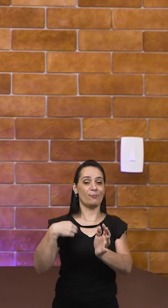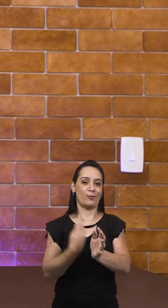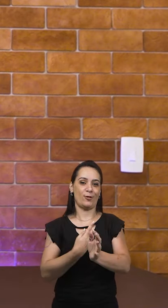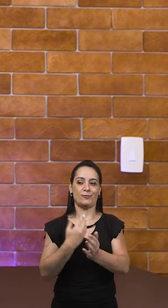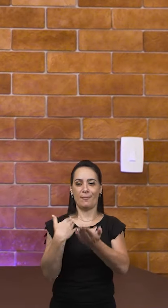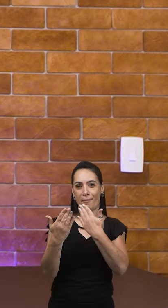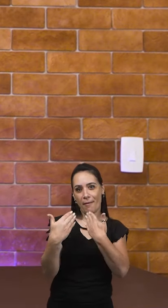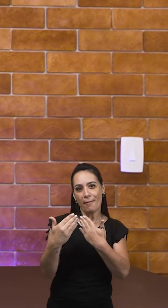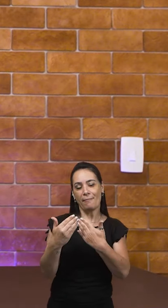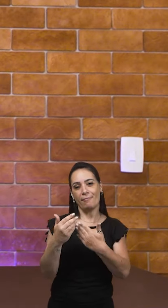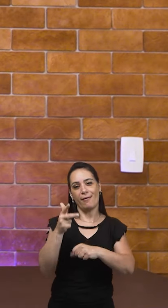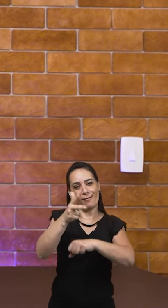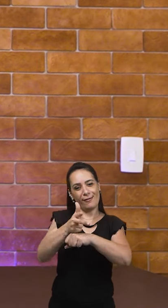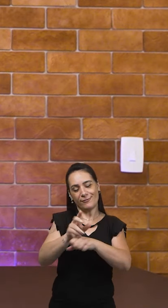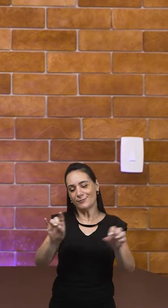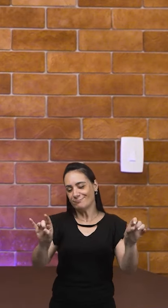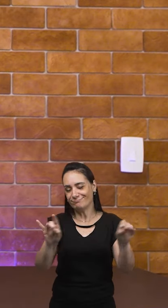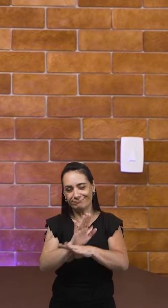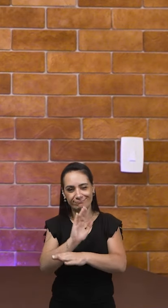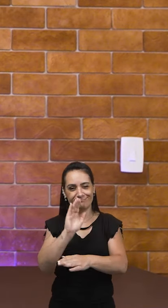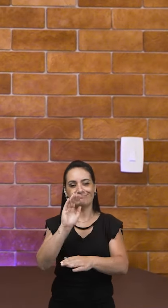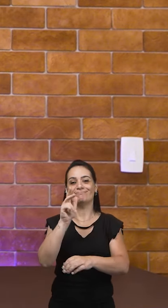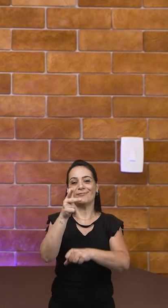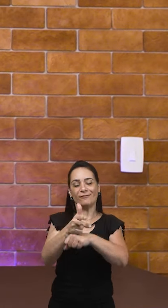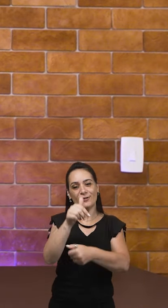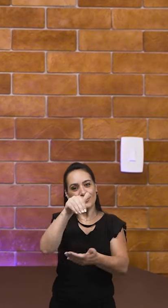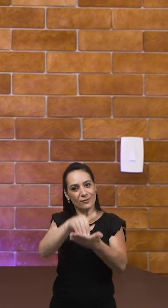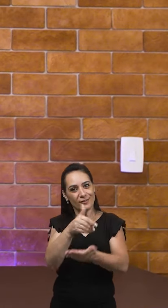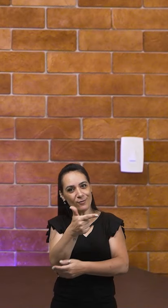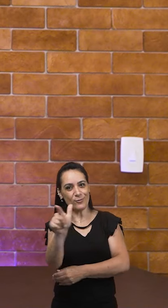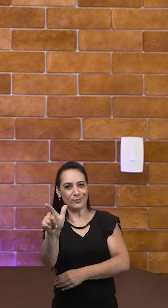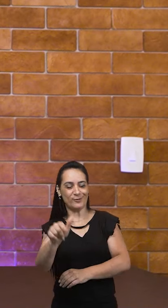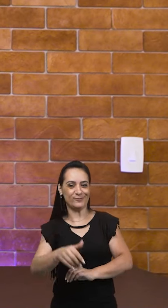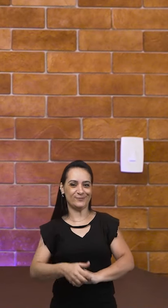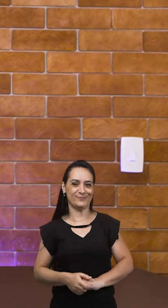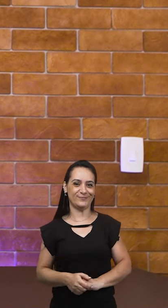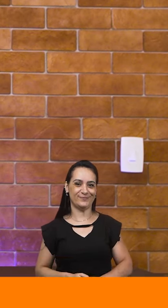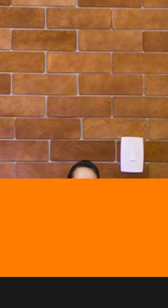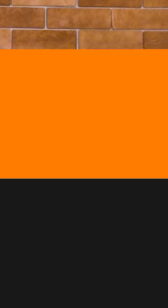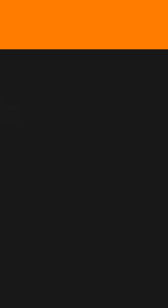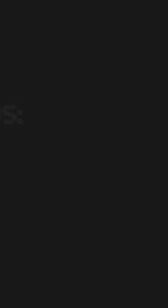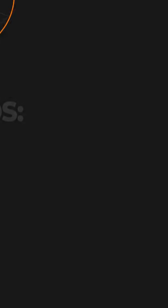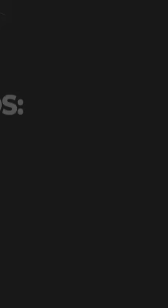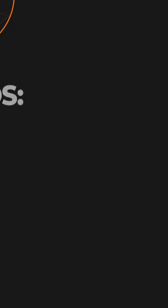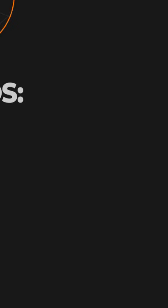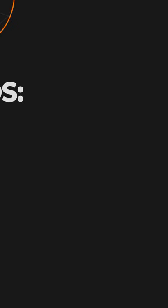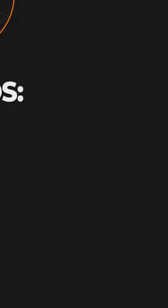Fale com os nossos especialistas. Eu fico por aqui e até o próximo Outbox!